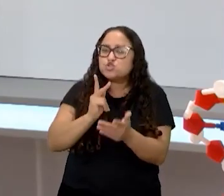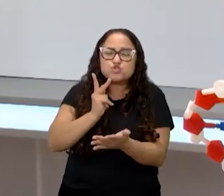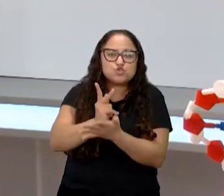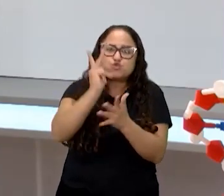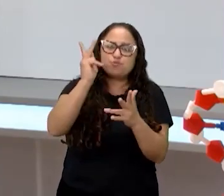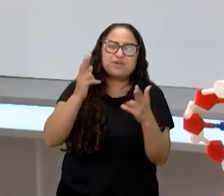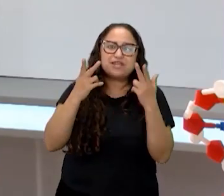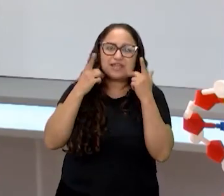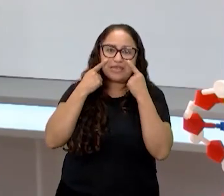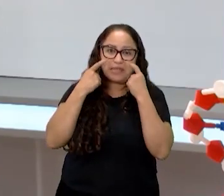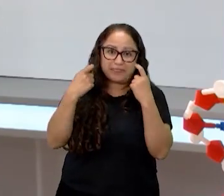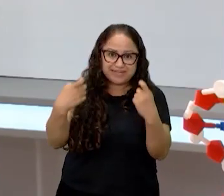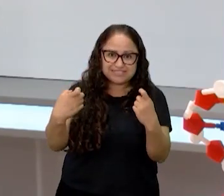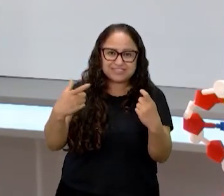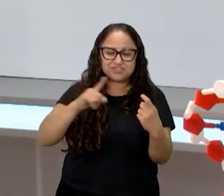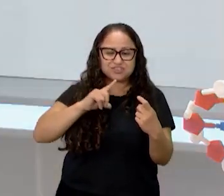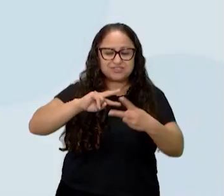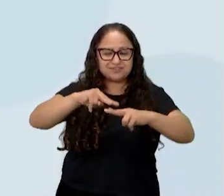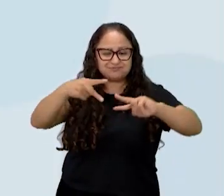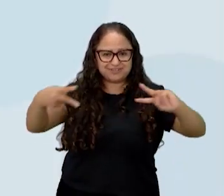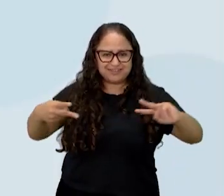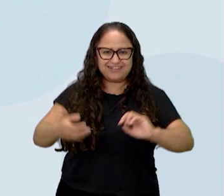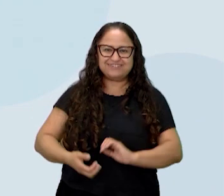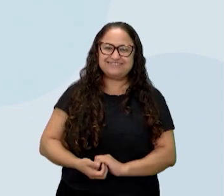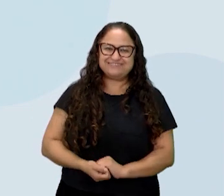jornada sobre o DNA.